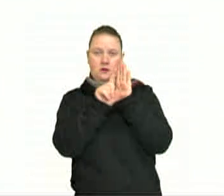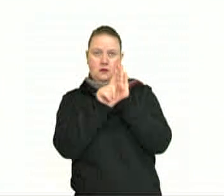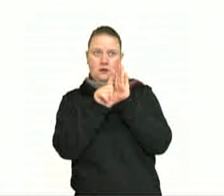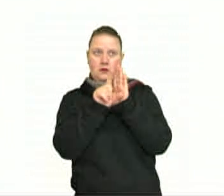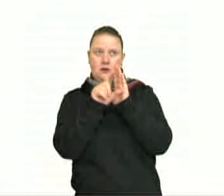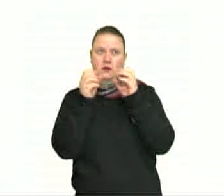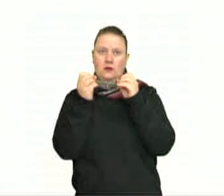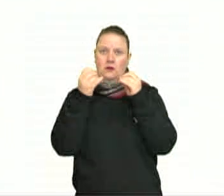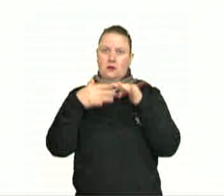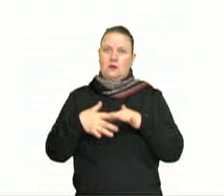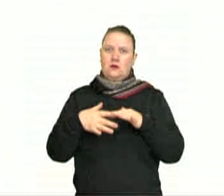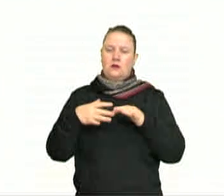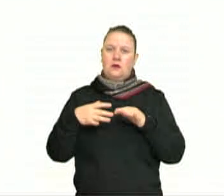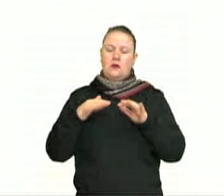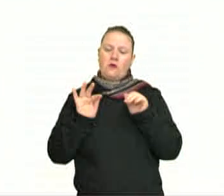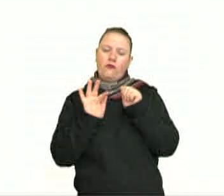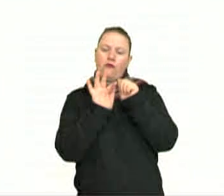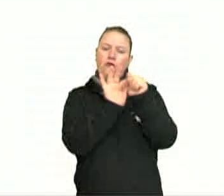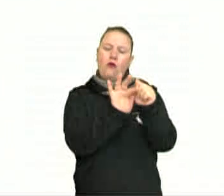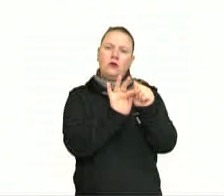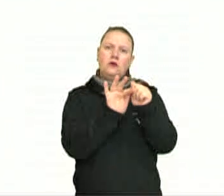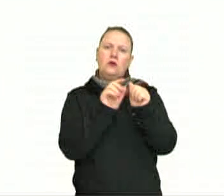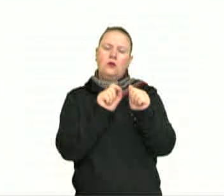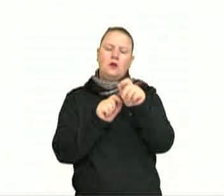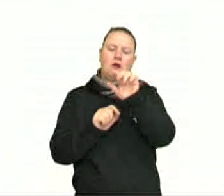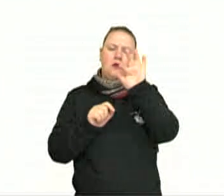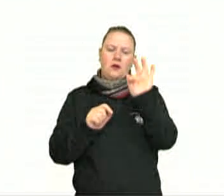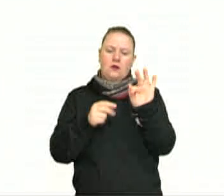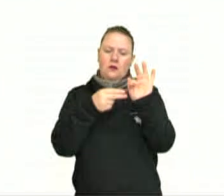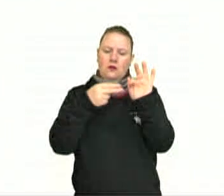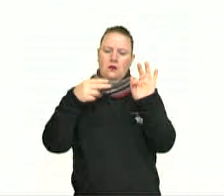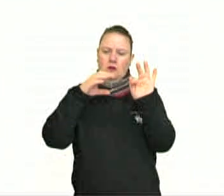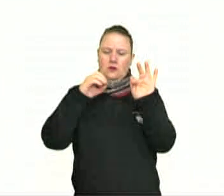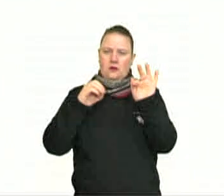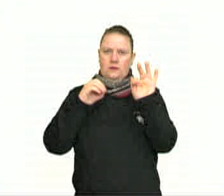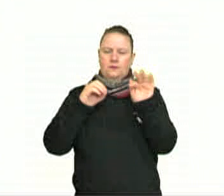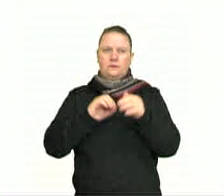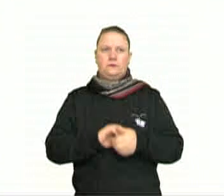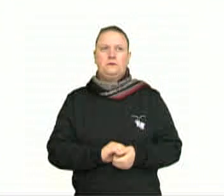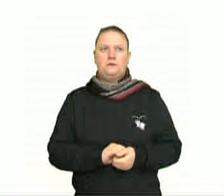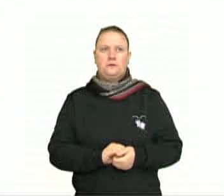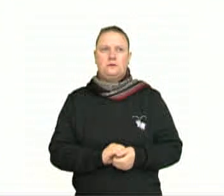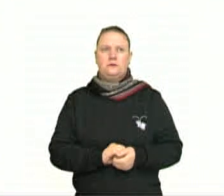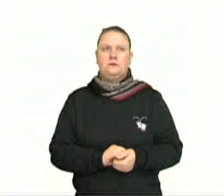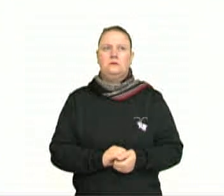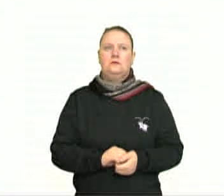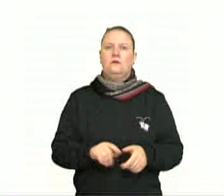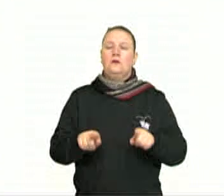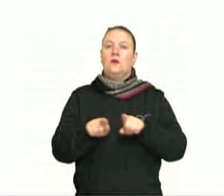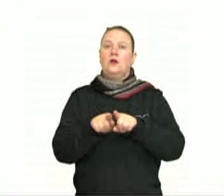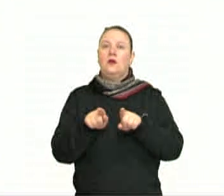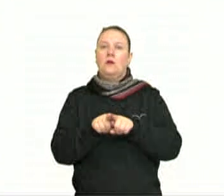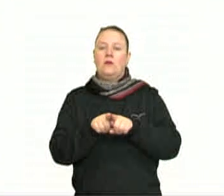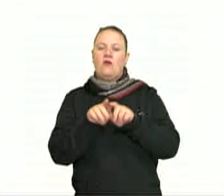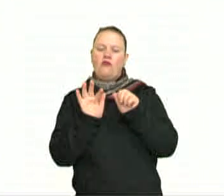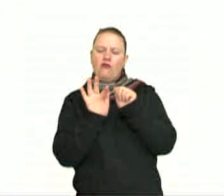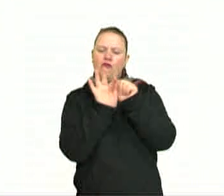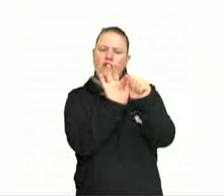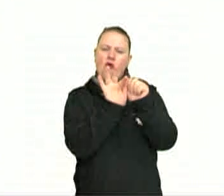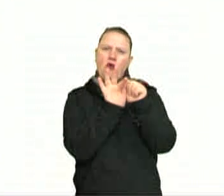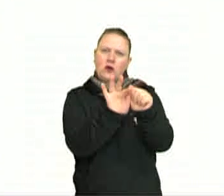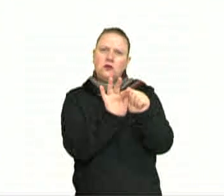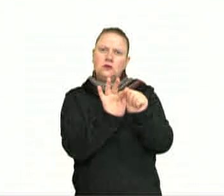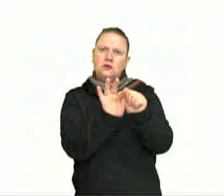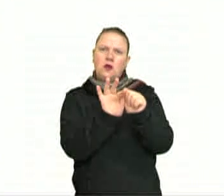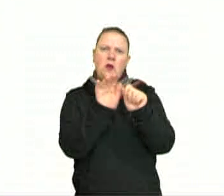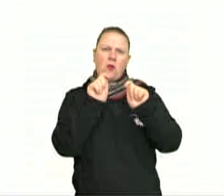fala que a somatória das forças é igual a zero. Entenda como somatória de forças, como forças atuando em um corpo, certo? Em um objeto. Quando eu falo corpo,